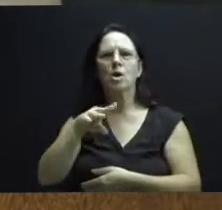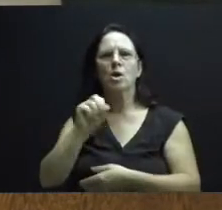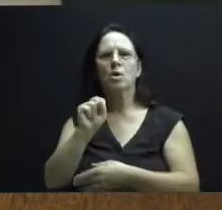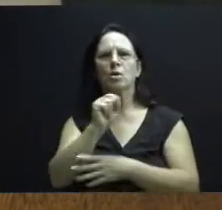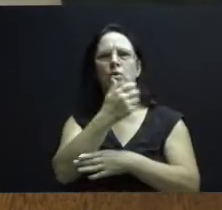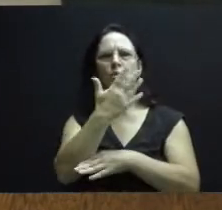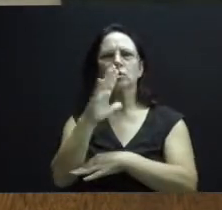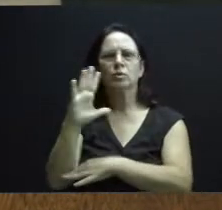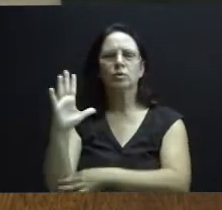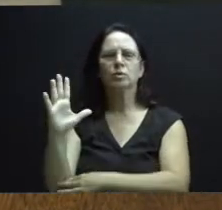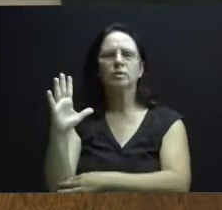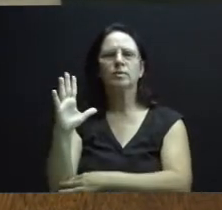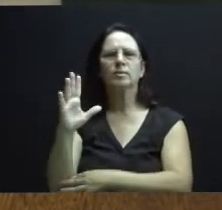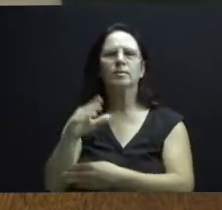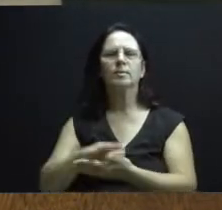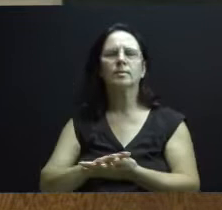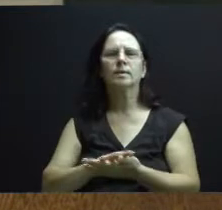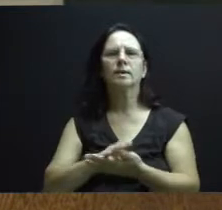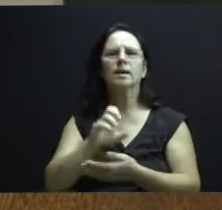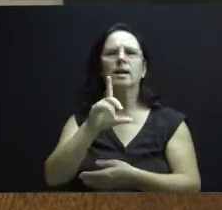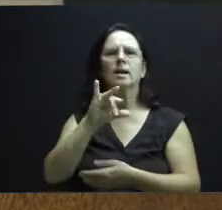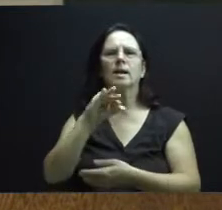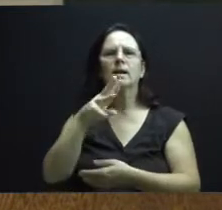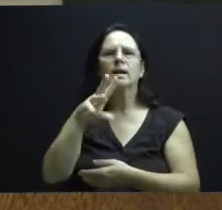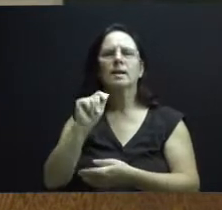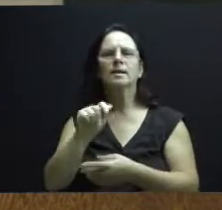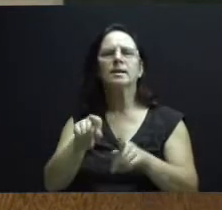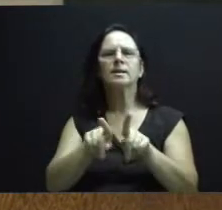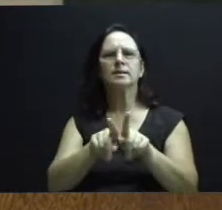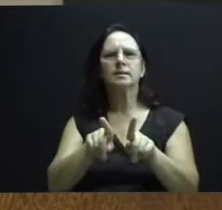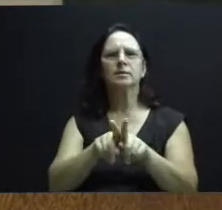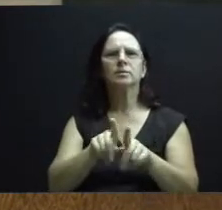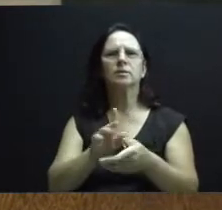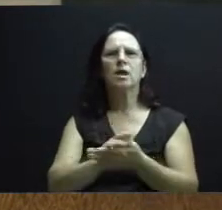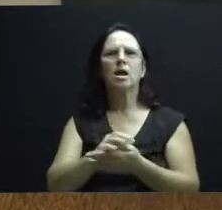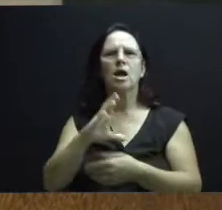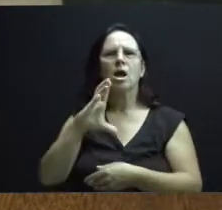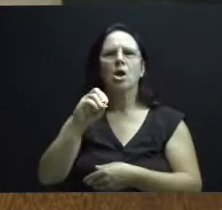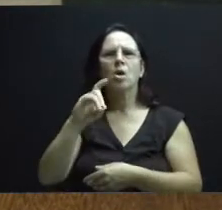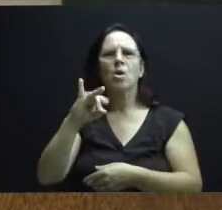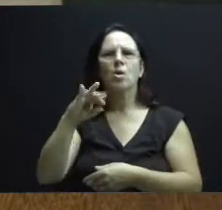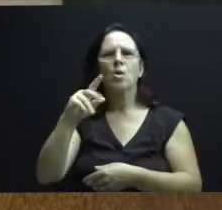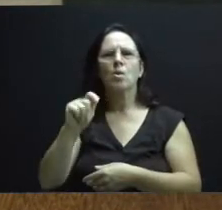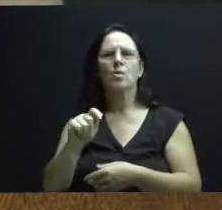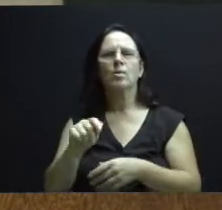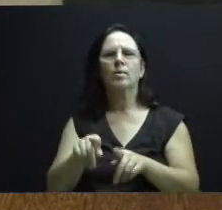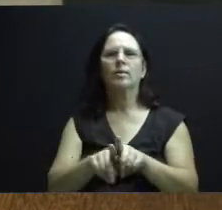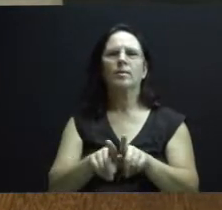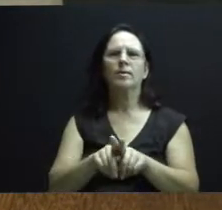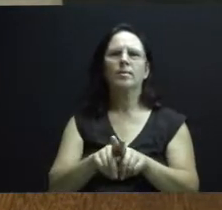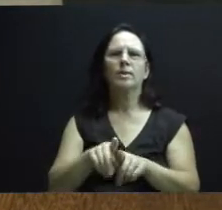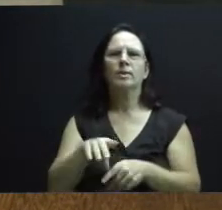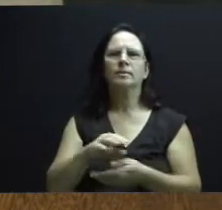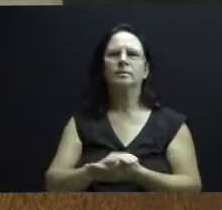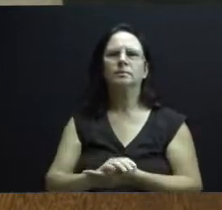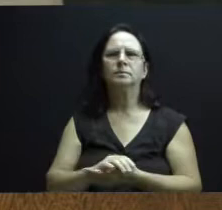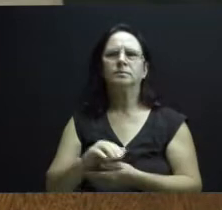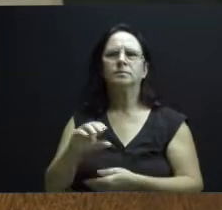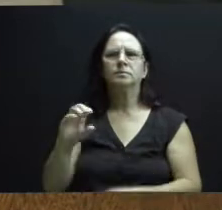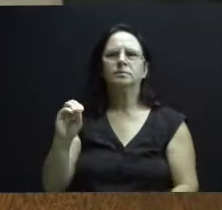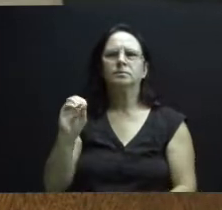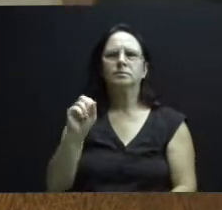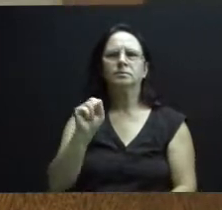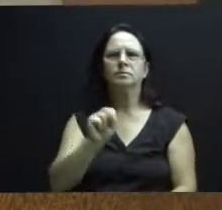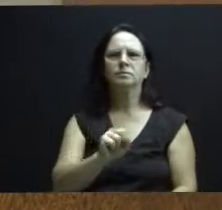pelas licenças ambientais concedidas a cosipa 'prévia' 008